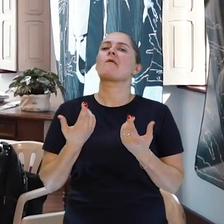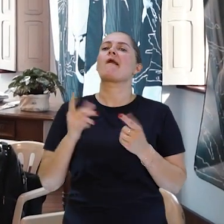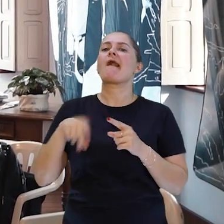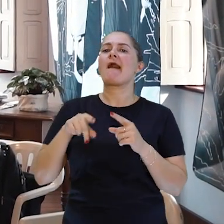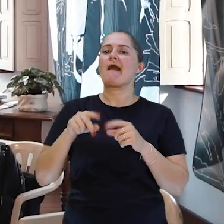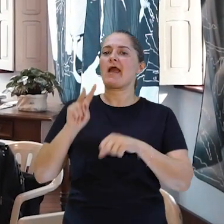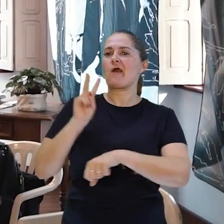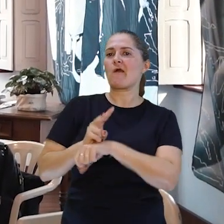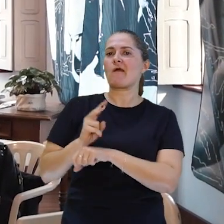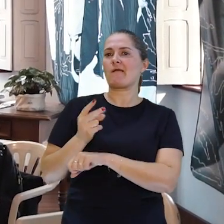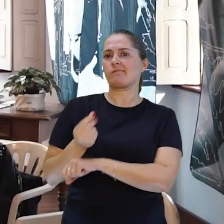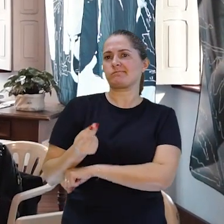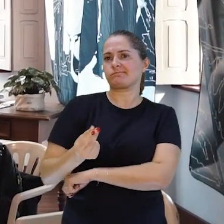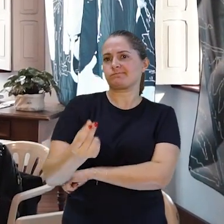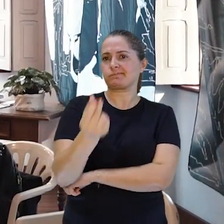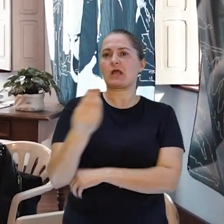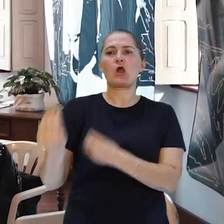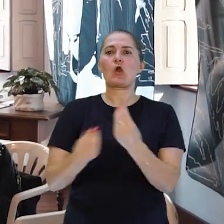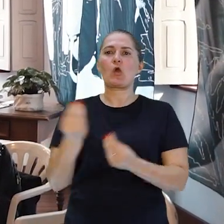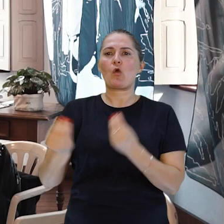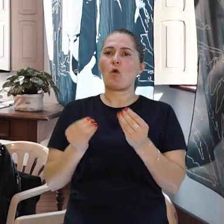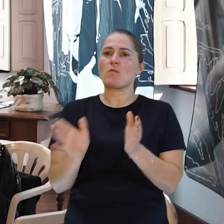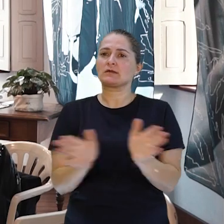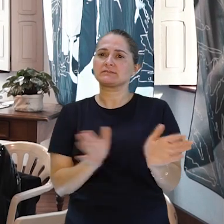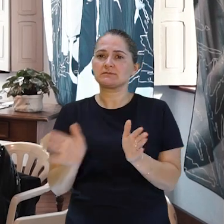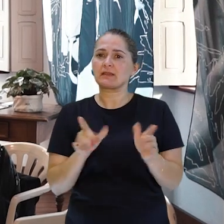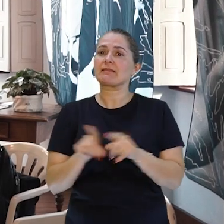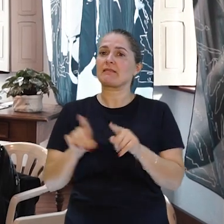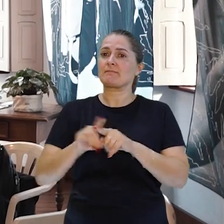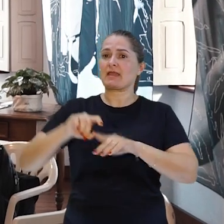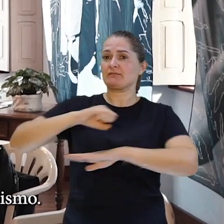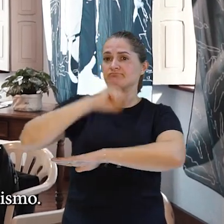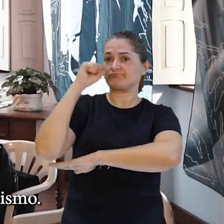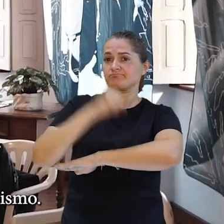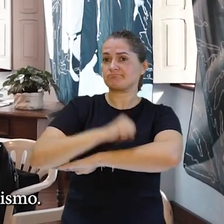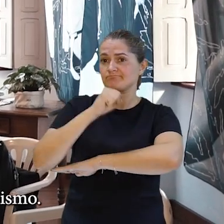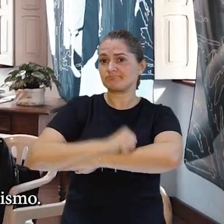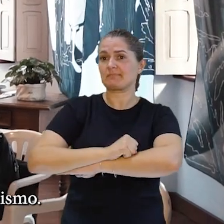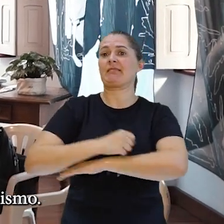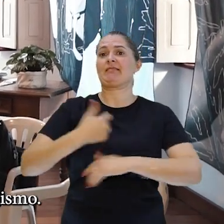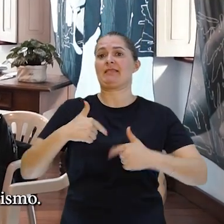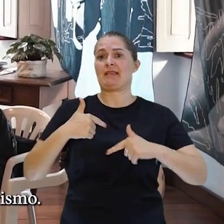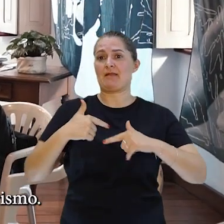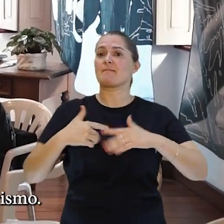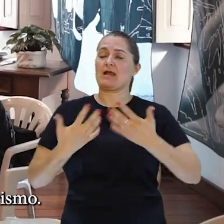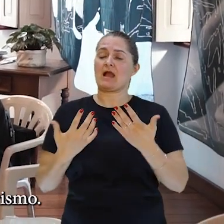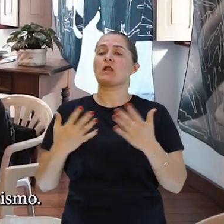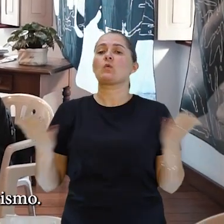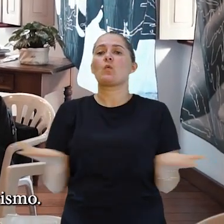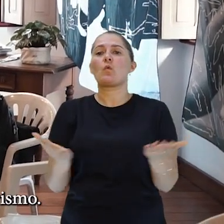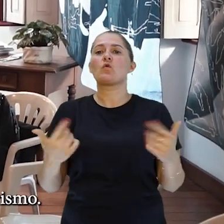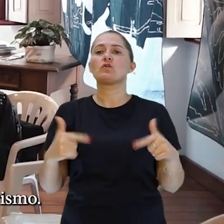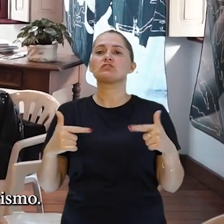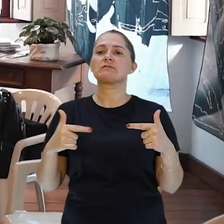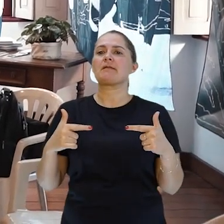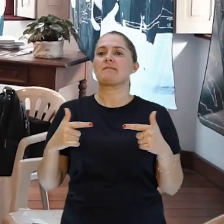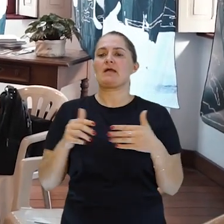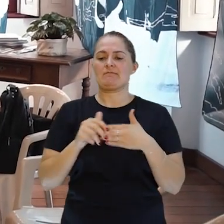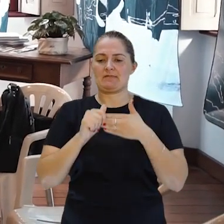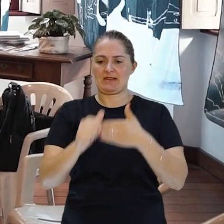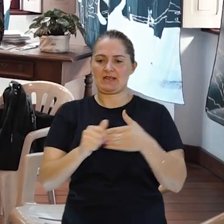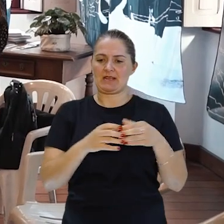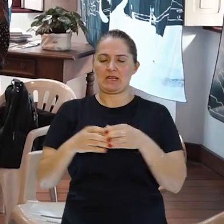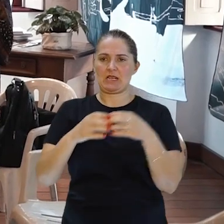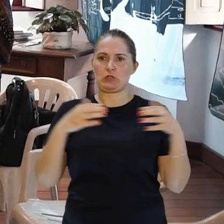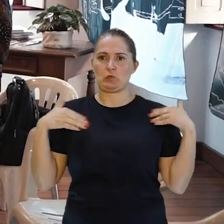de acervos, acessibilidade, digitalização, atuando aqui. E hoje ela atua como guia de turismo,